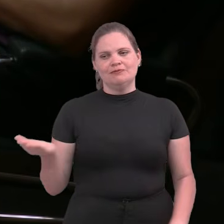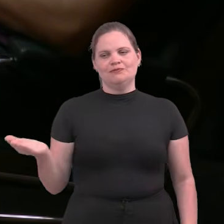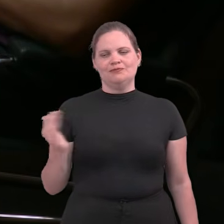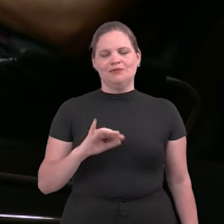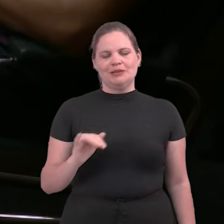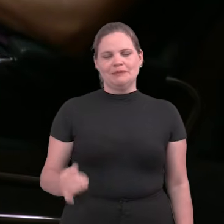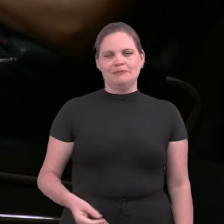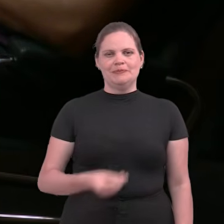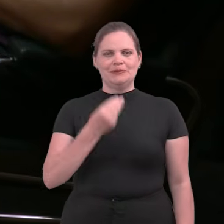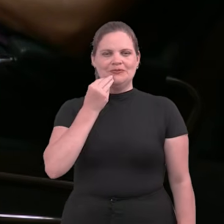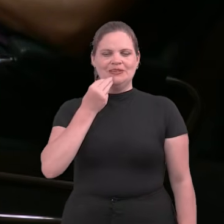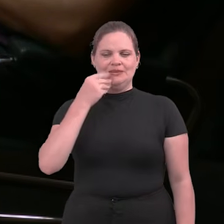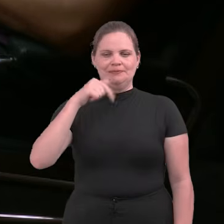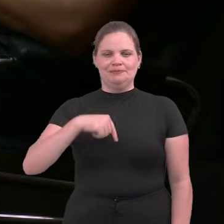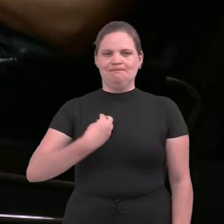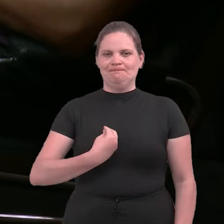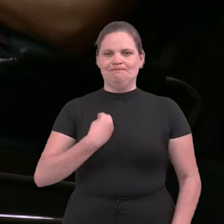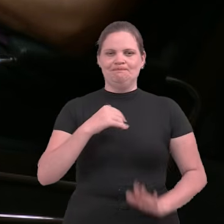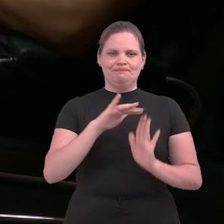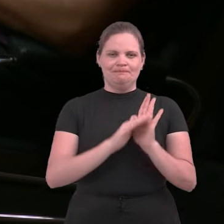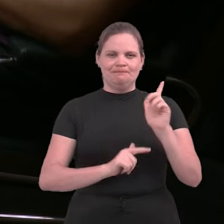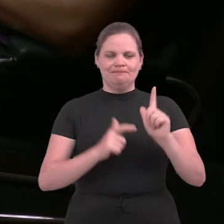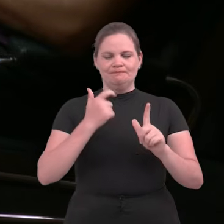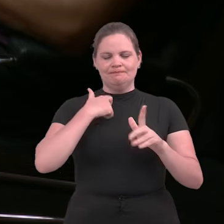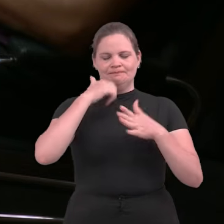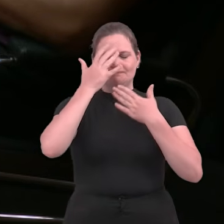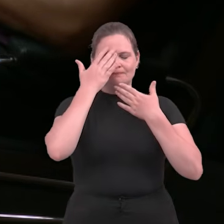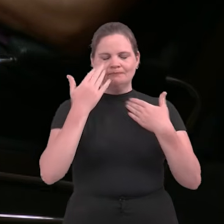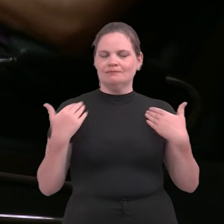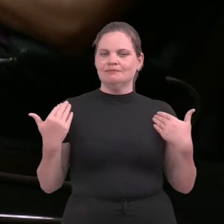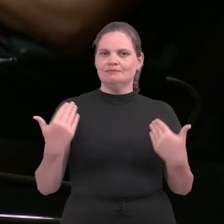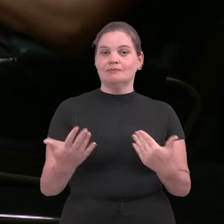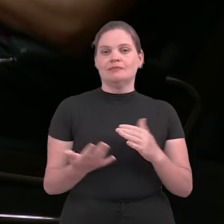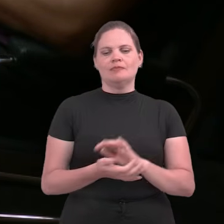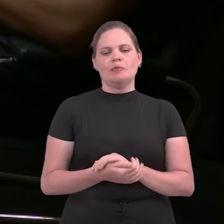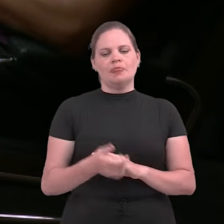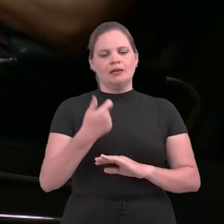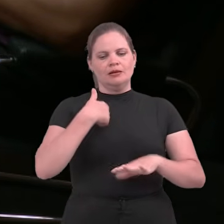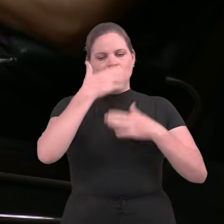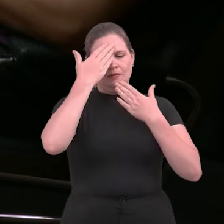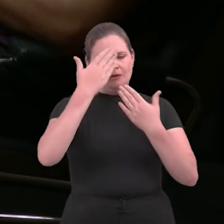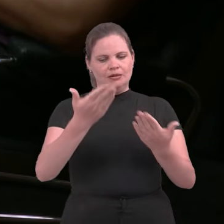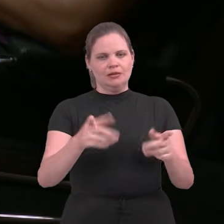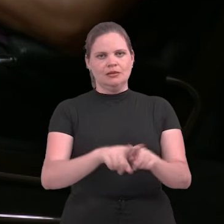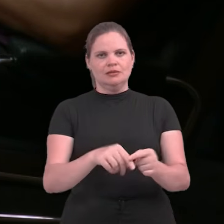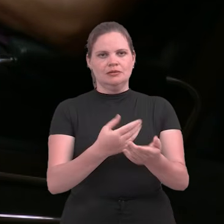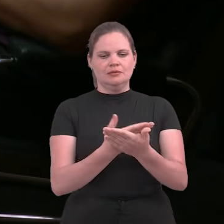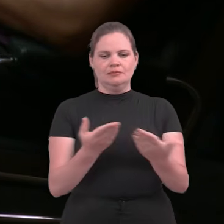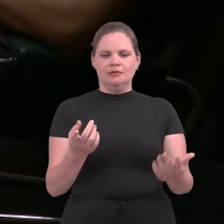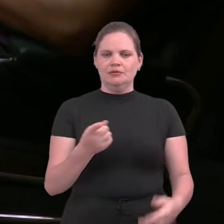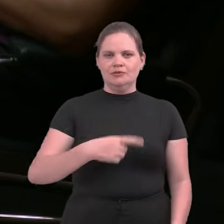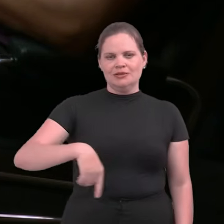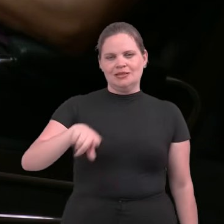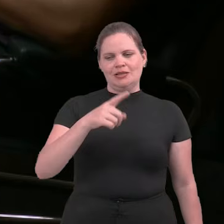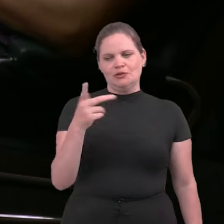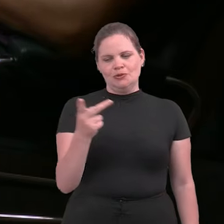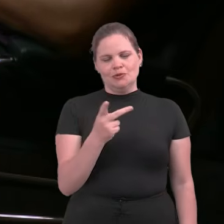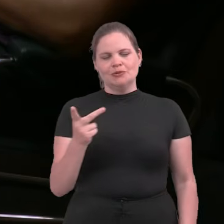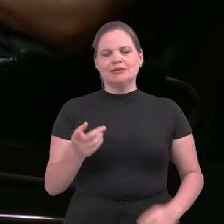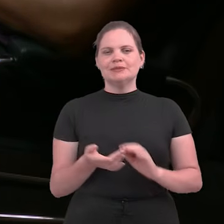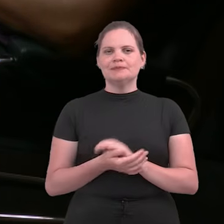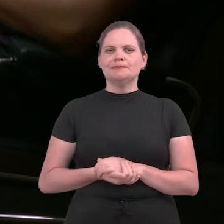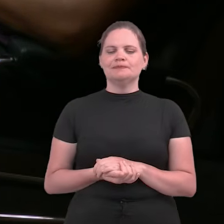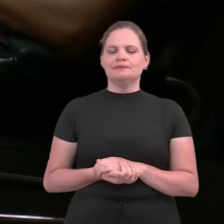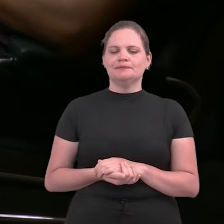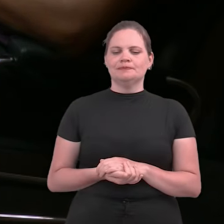veio participar aqui do nosso programa. Agradeço imensamente, tá bom, José? Eu que agradeço também a você, Júlio, irmão Luiz.